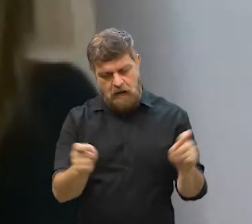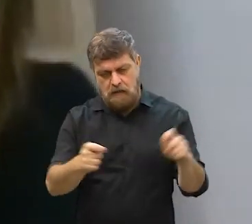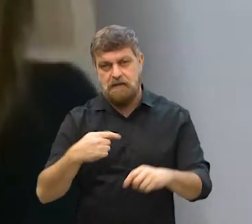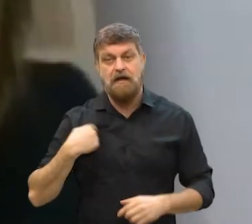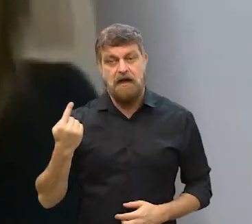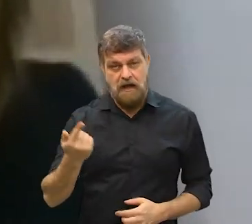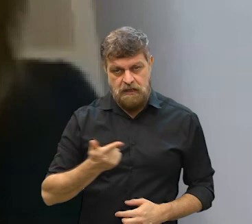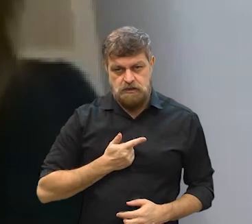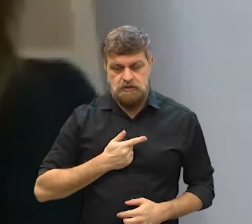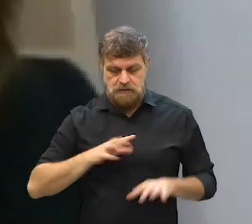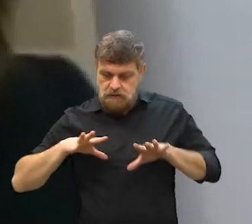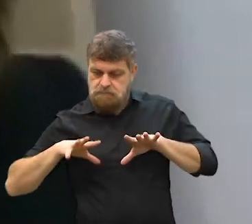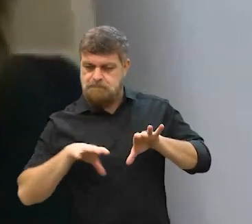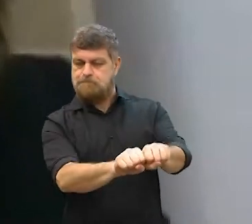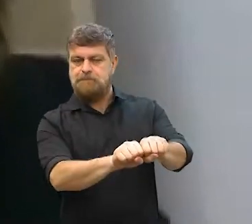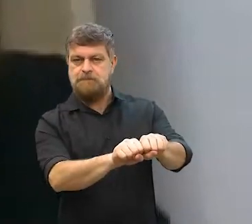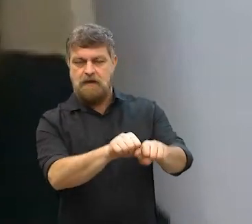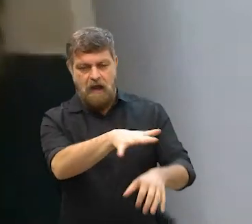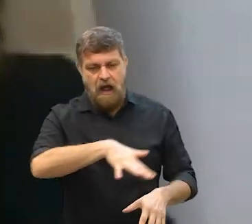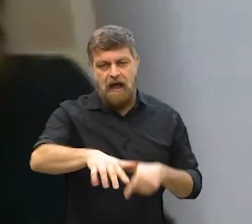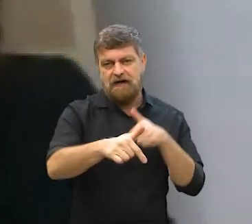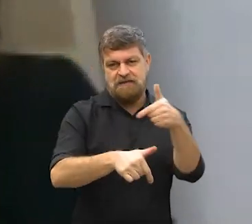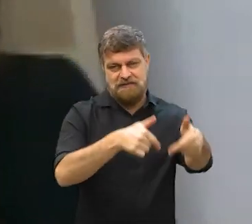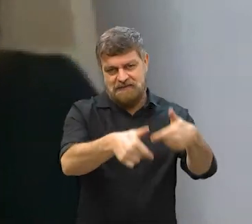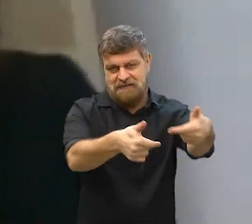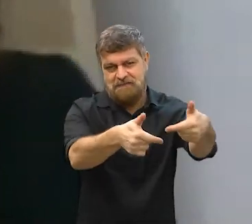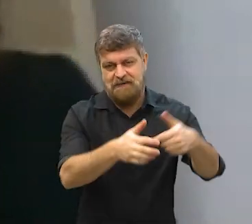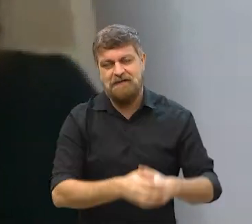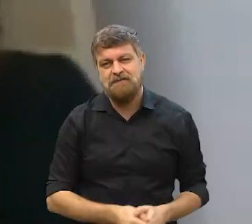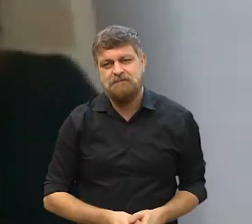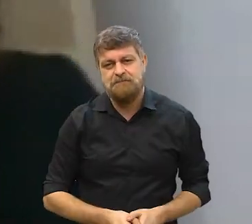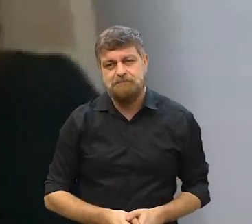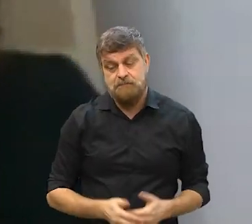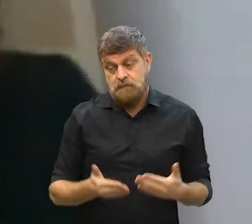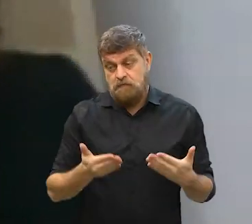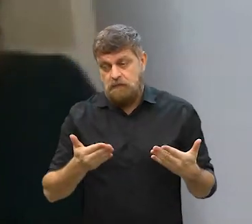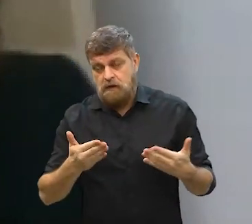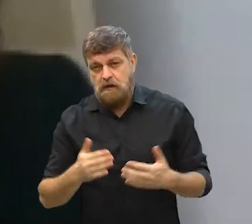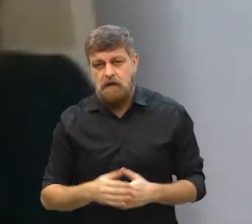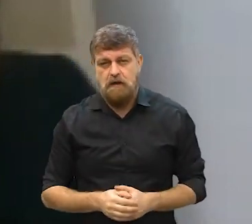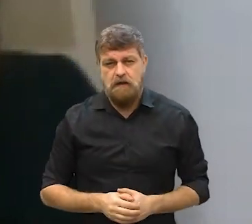tem que conquistar esse espaço, né? E que, assim,